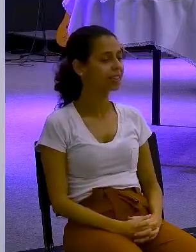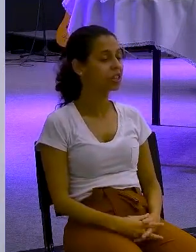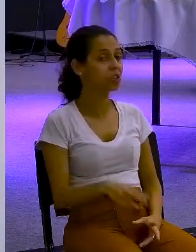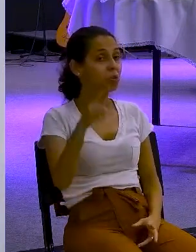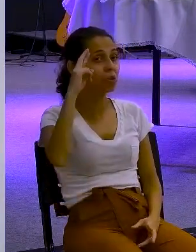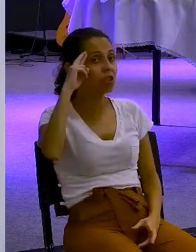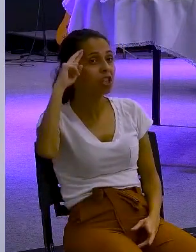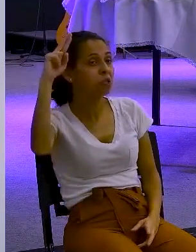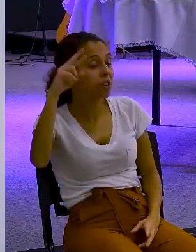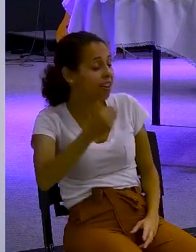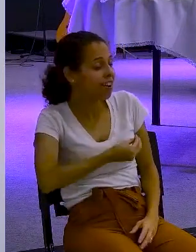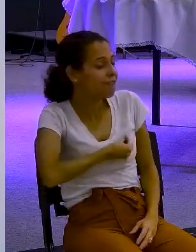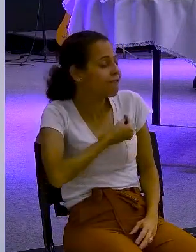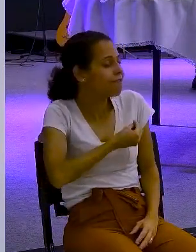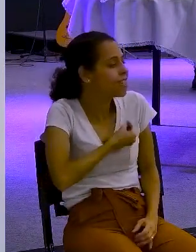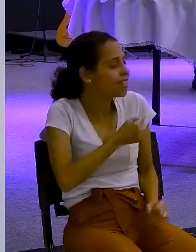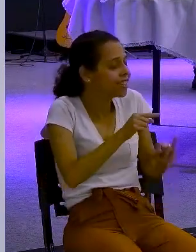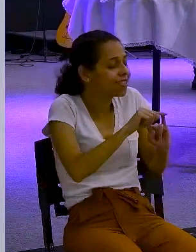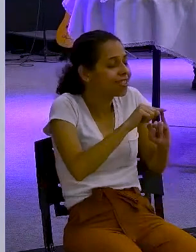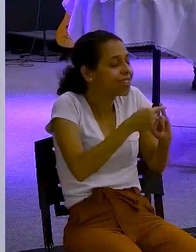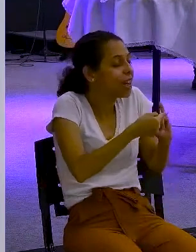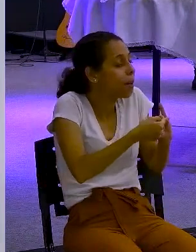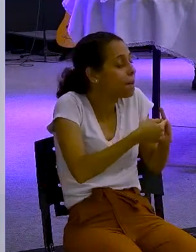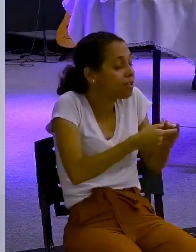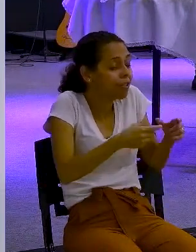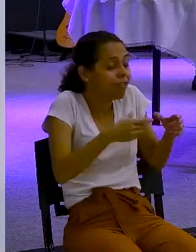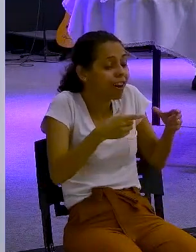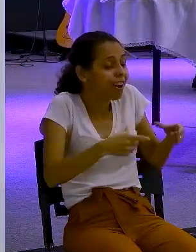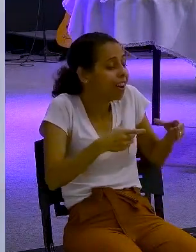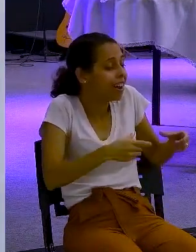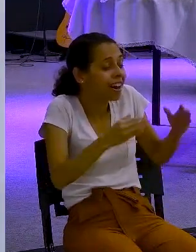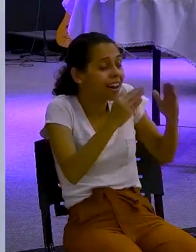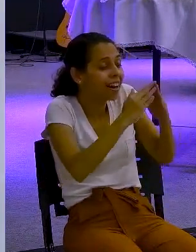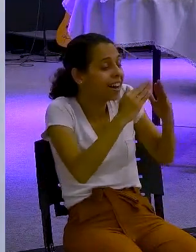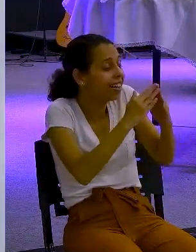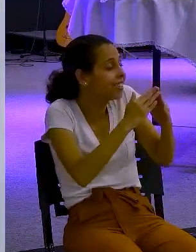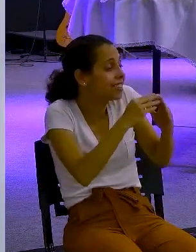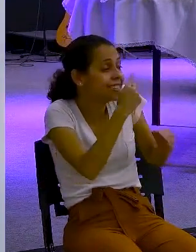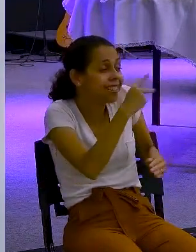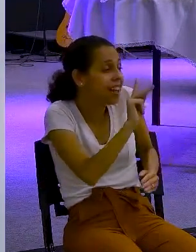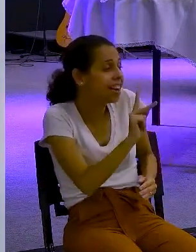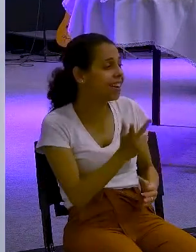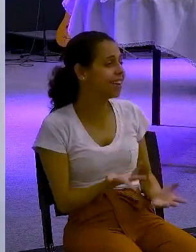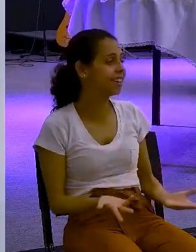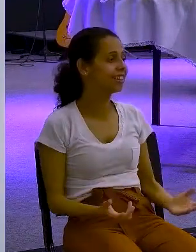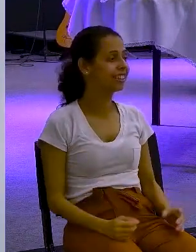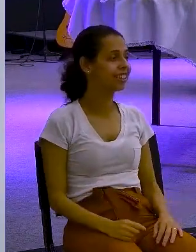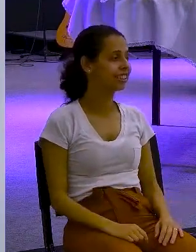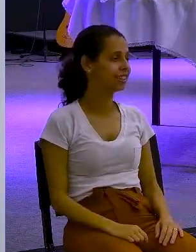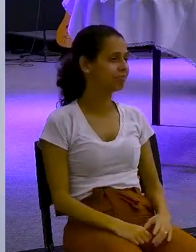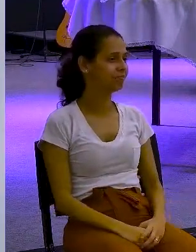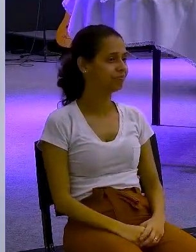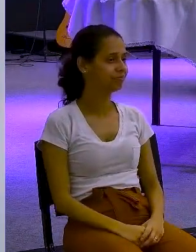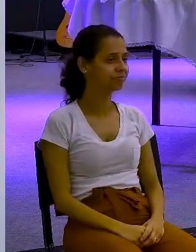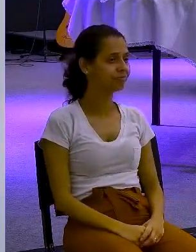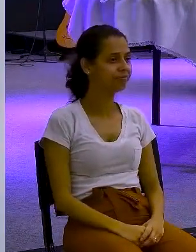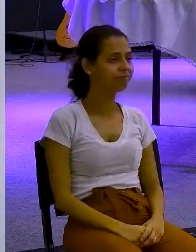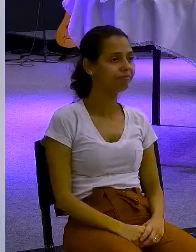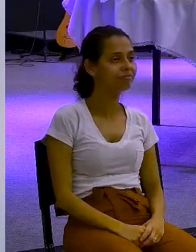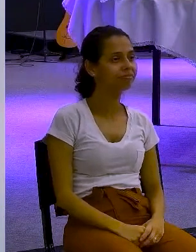Isabel. Irmãos, algo extraordinário está acontecendo. Não é uma visita